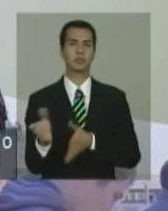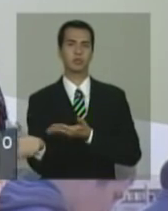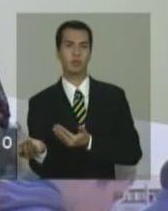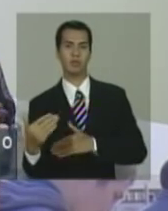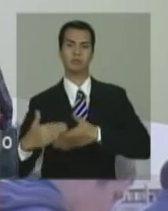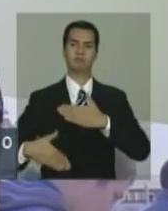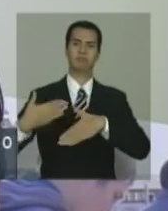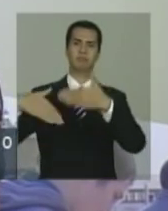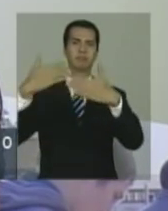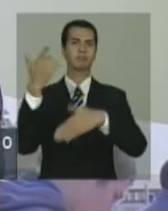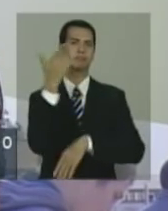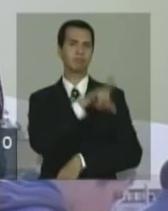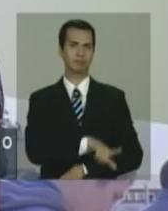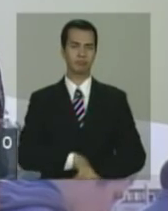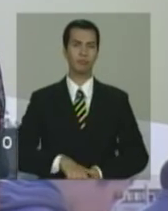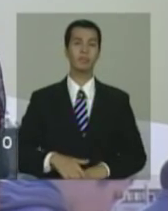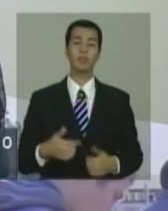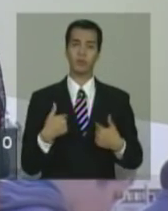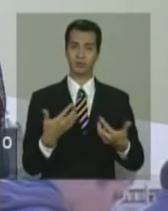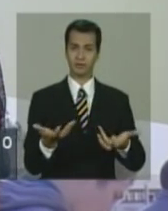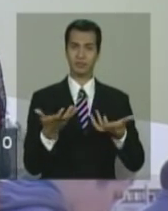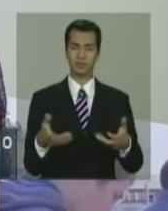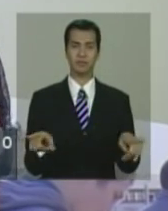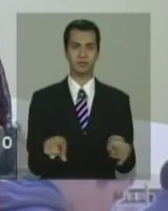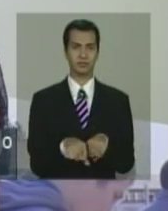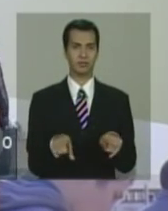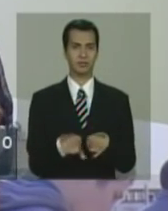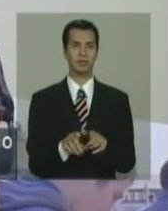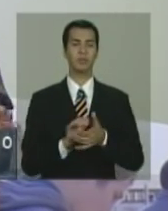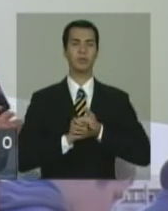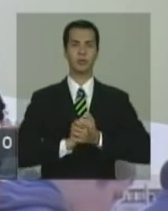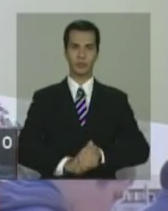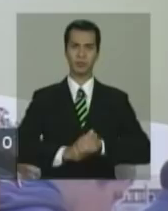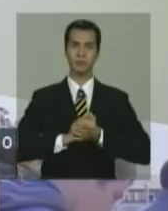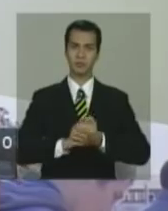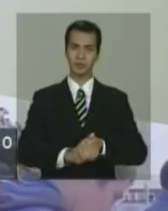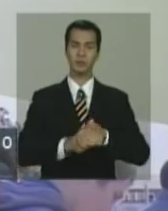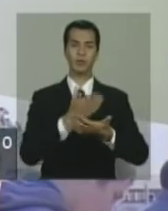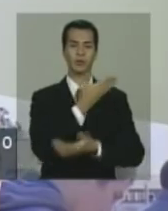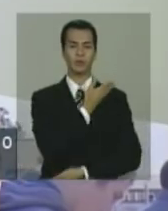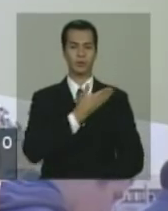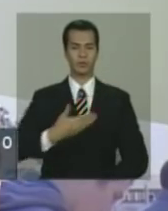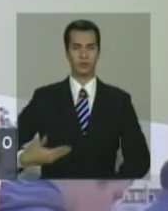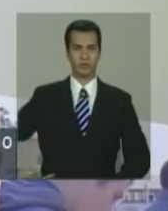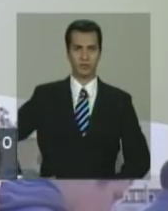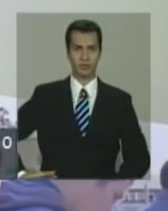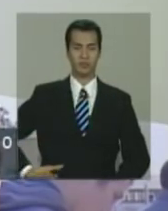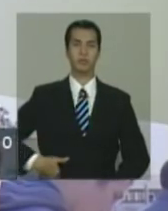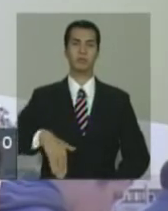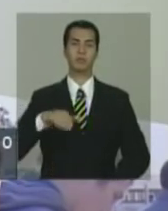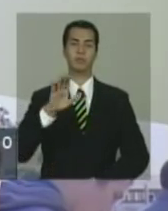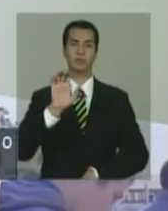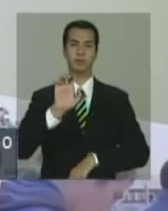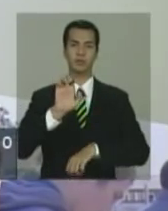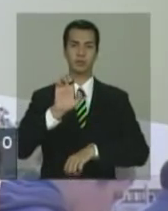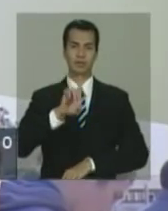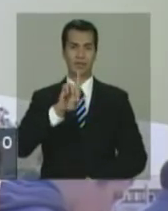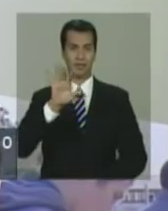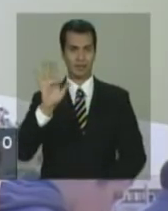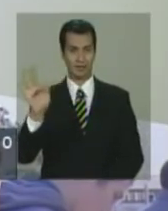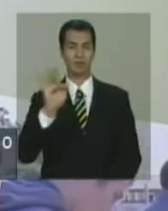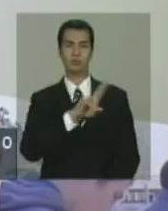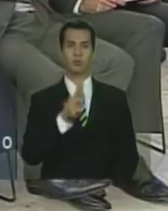desse país. Queria também cumprimentar os senhores governadores Agnello Queiroz, do Distrito